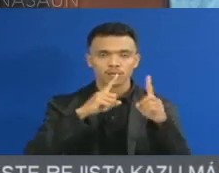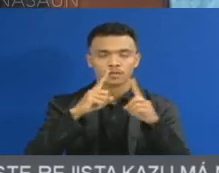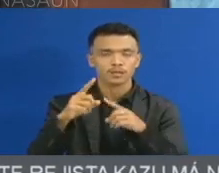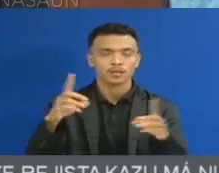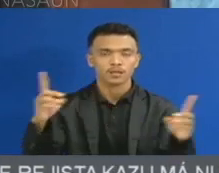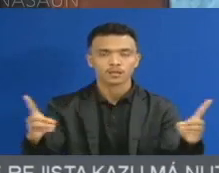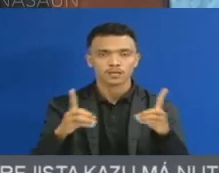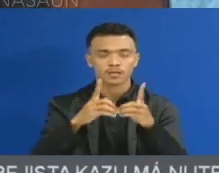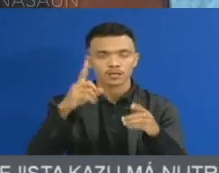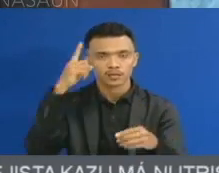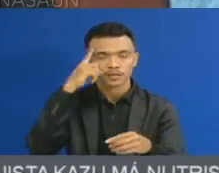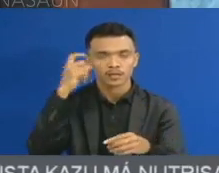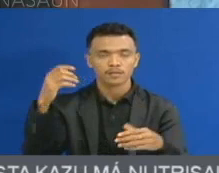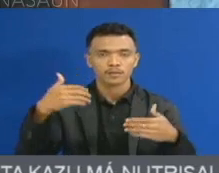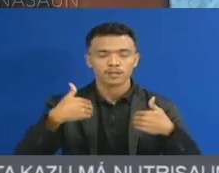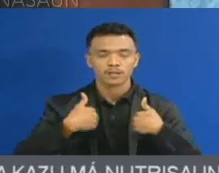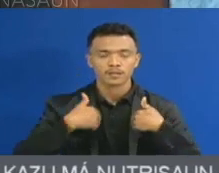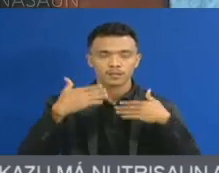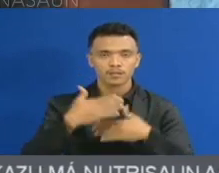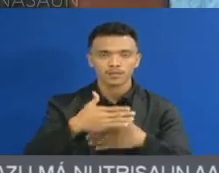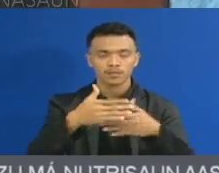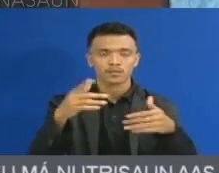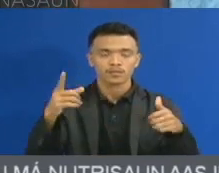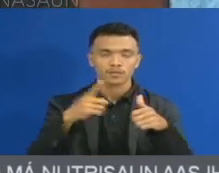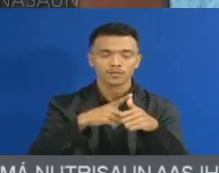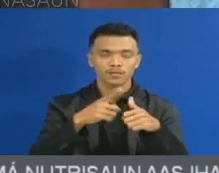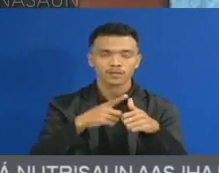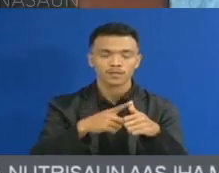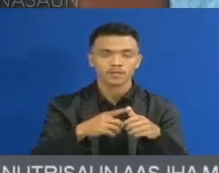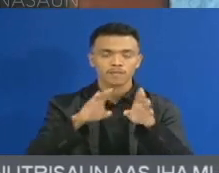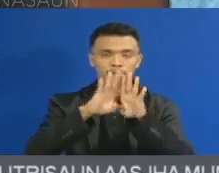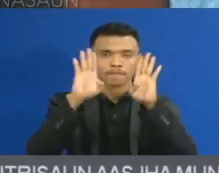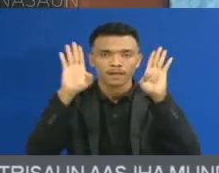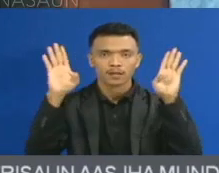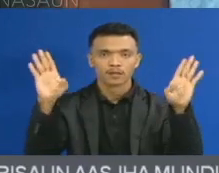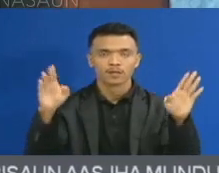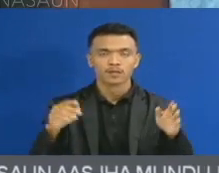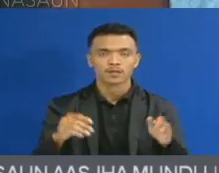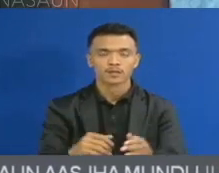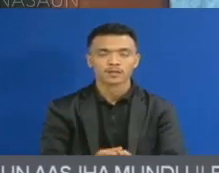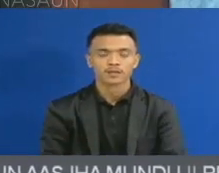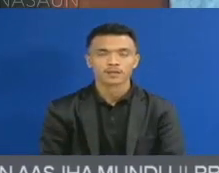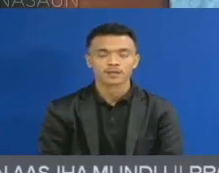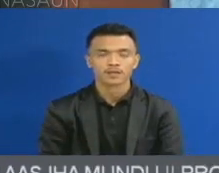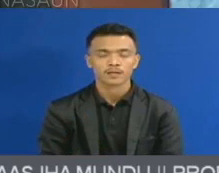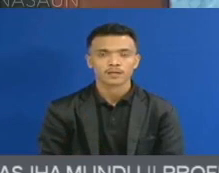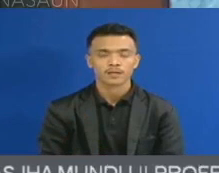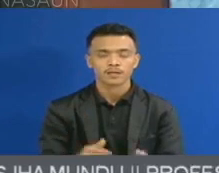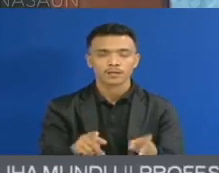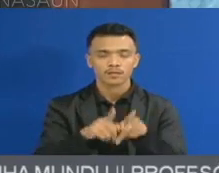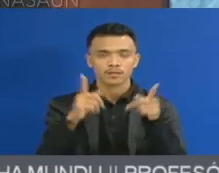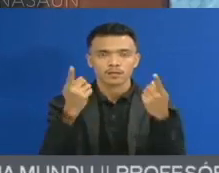tamba ia processo inicio keran, ia lo que cotação vai a fornecedor, se o fornecedor manan